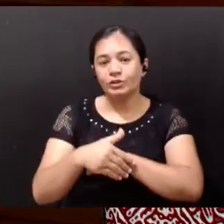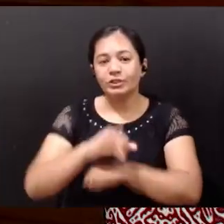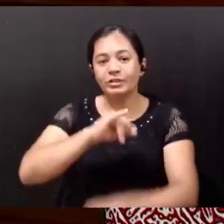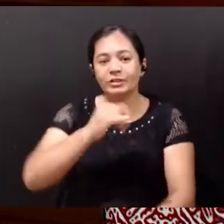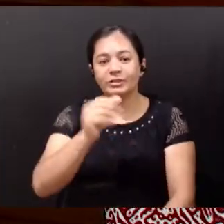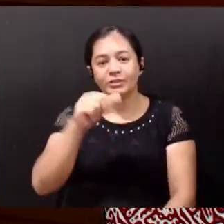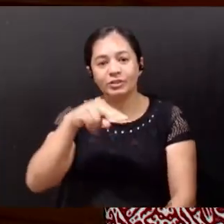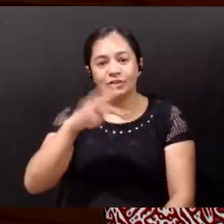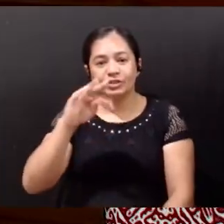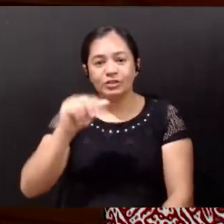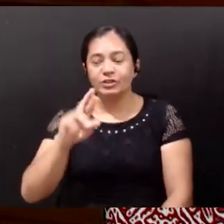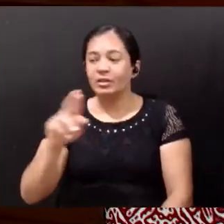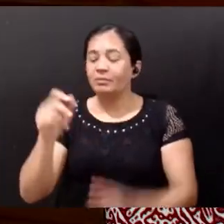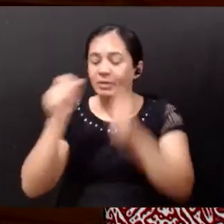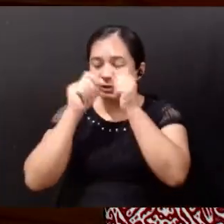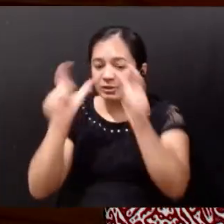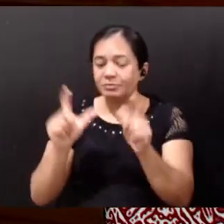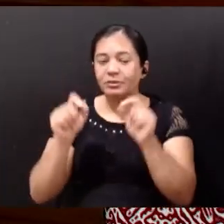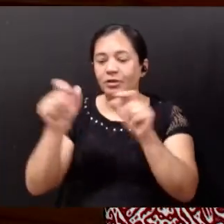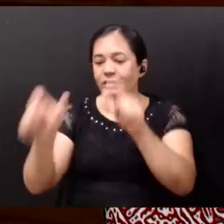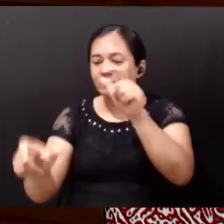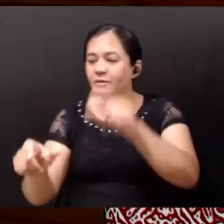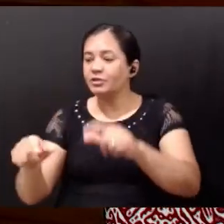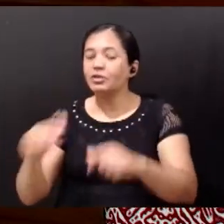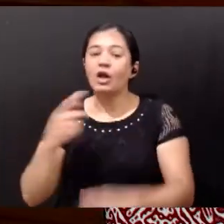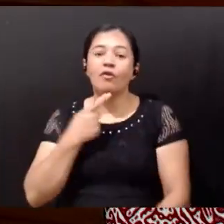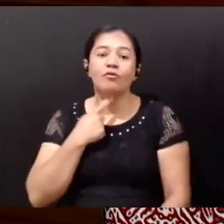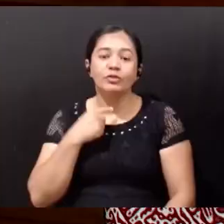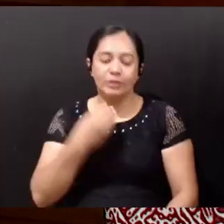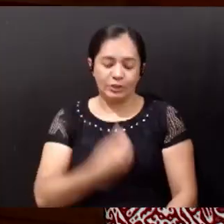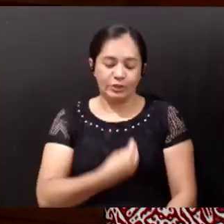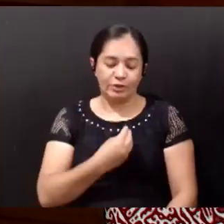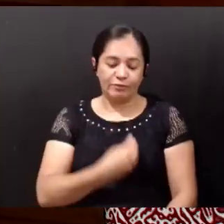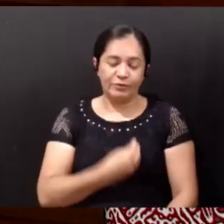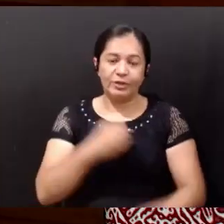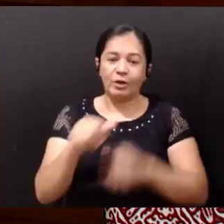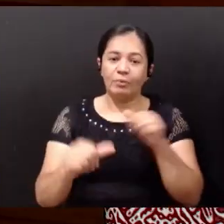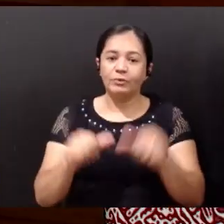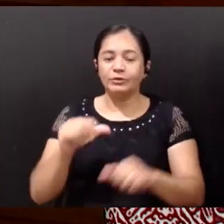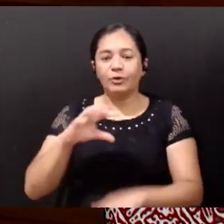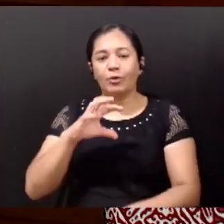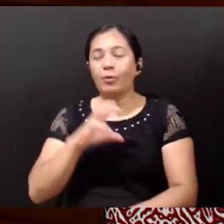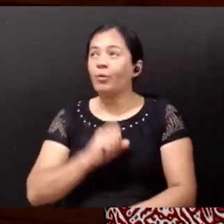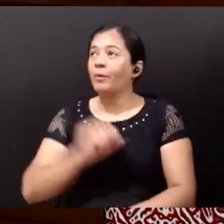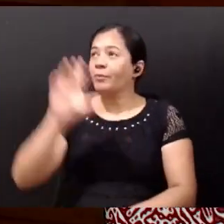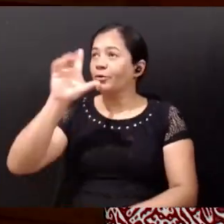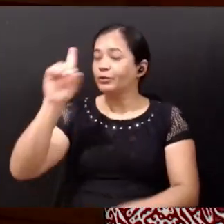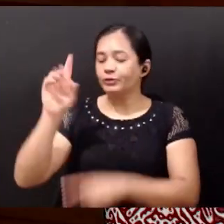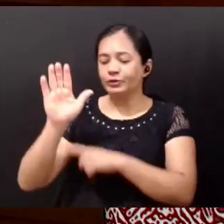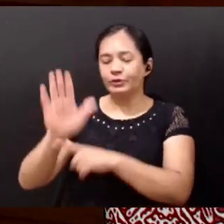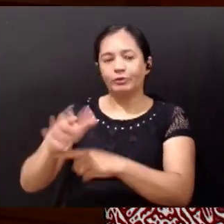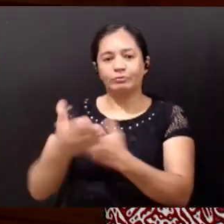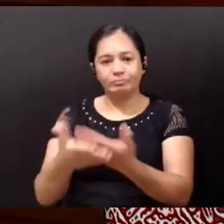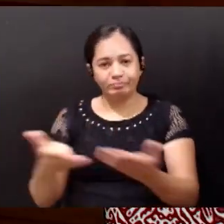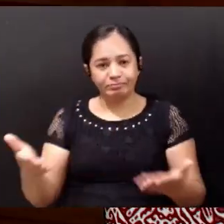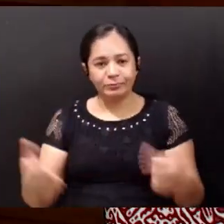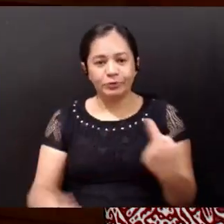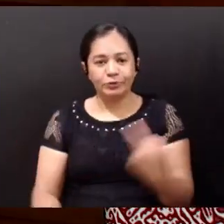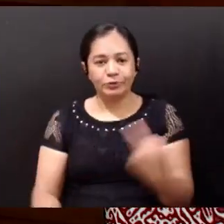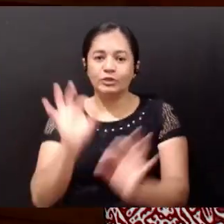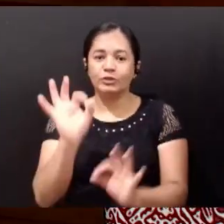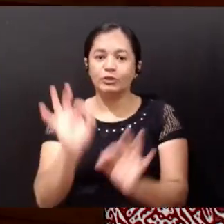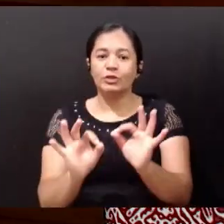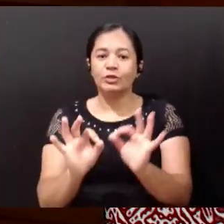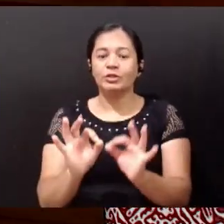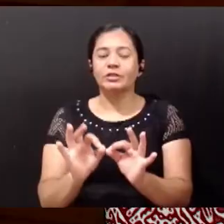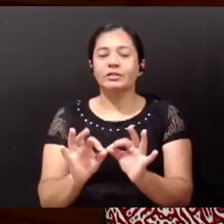vontade de mudar de vida, o gosto pela vida, o amor de Deus por eles. Então a gente organiza esses jantares não